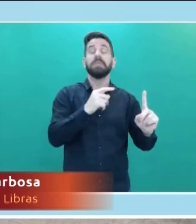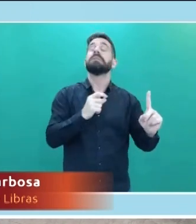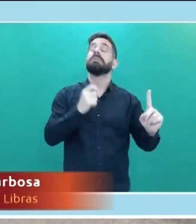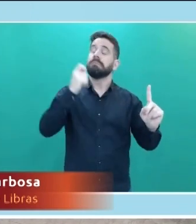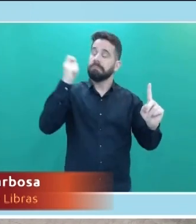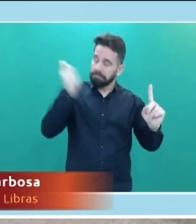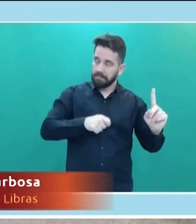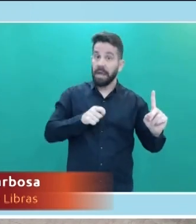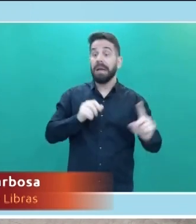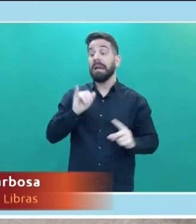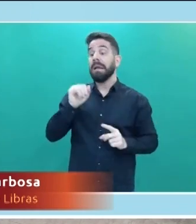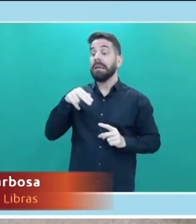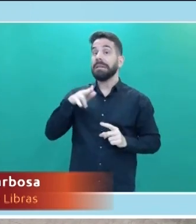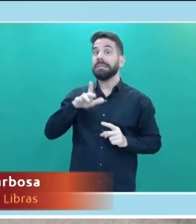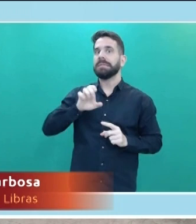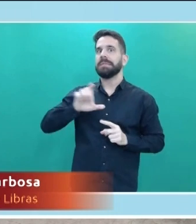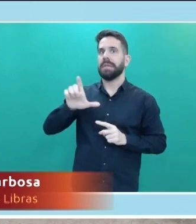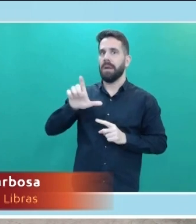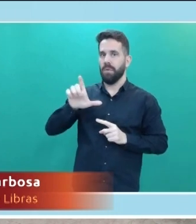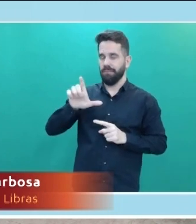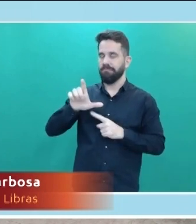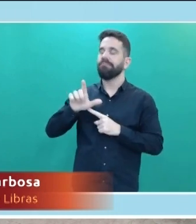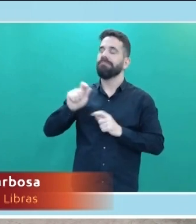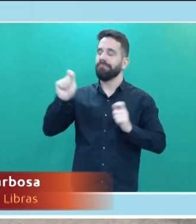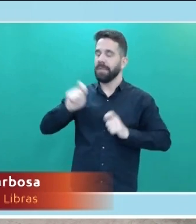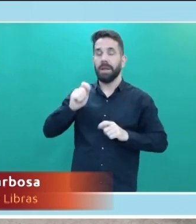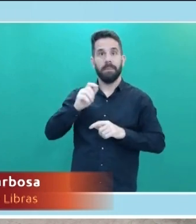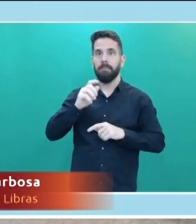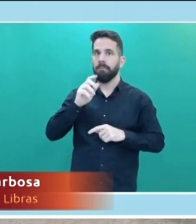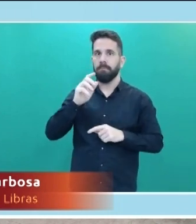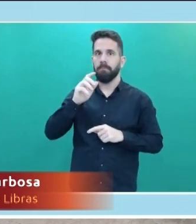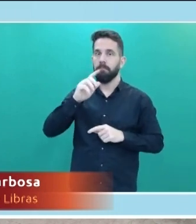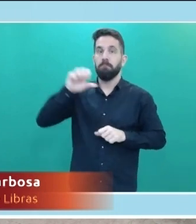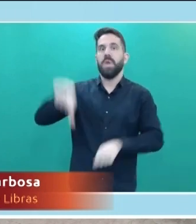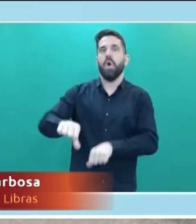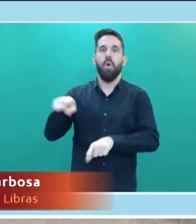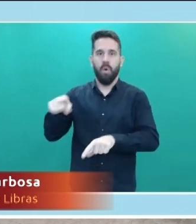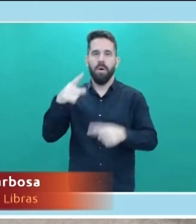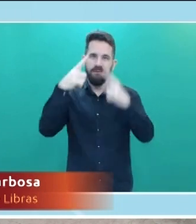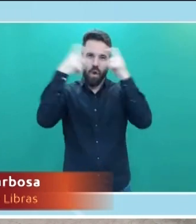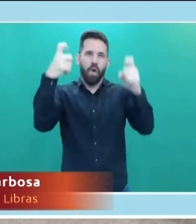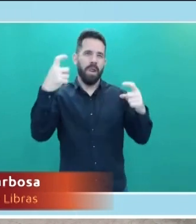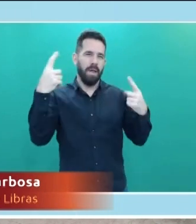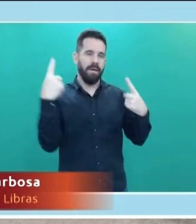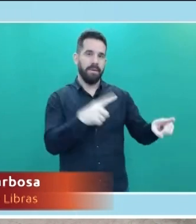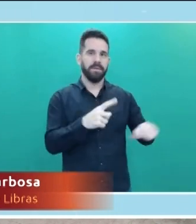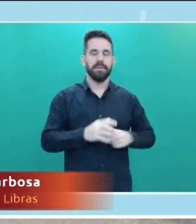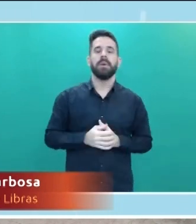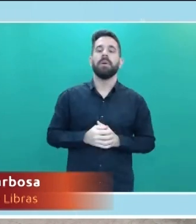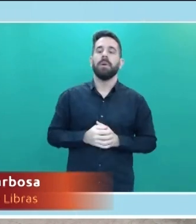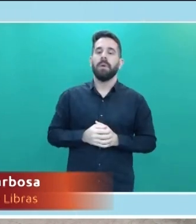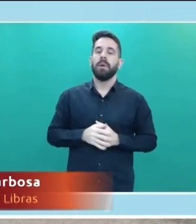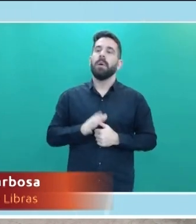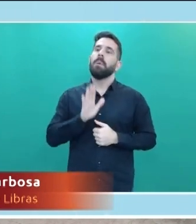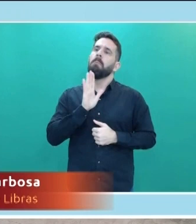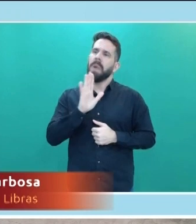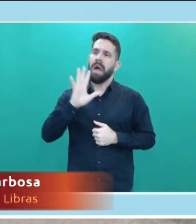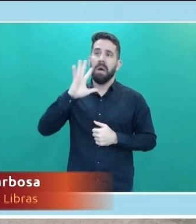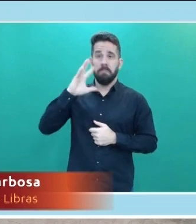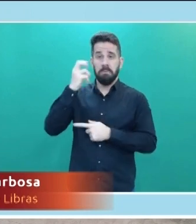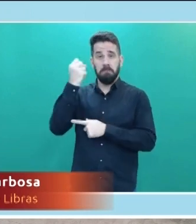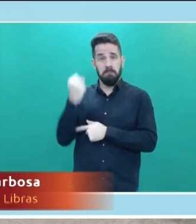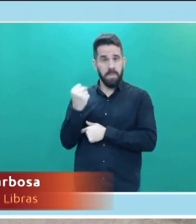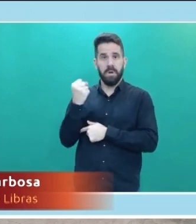subcultura incel. Exibe maior potencial, né, para a violência. Mas a supremacia masculinista como um todo, quando a gente está já falando